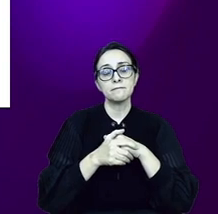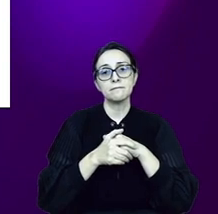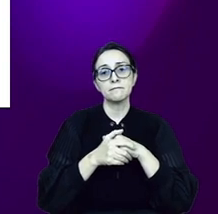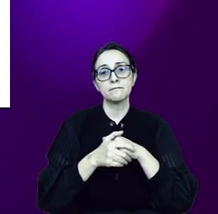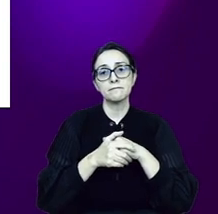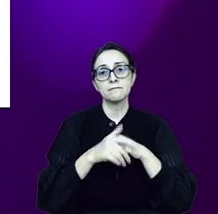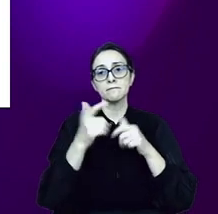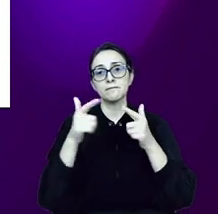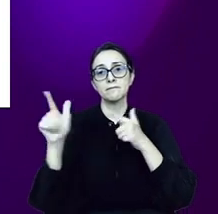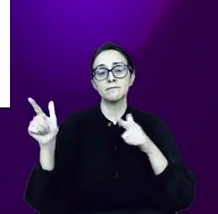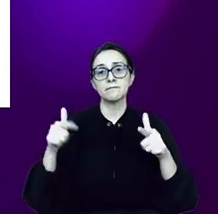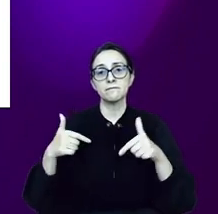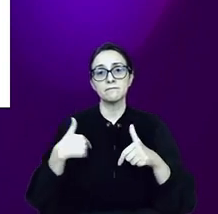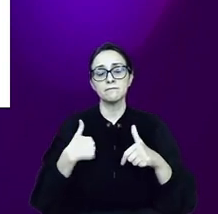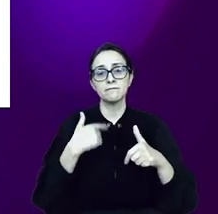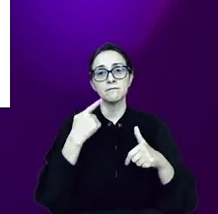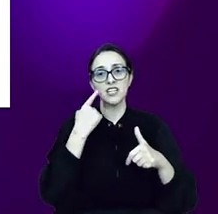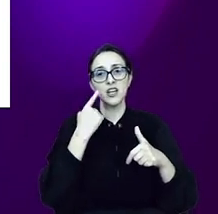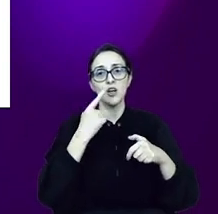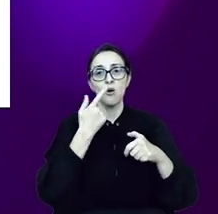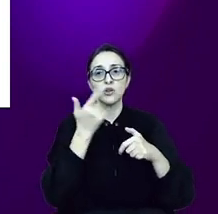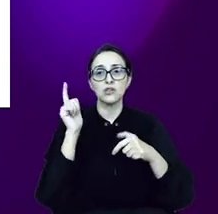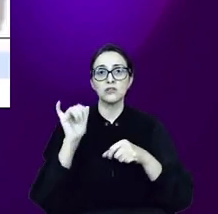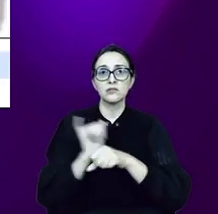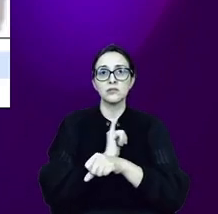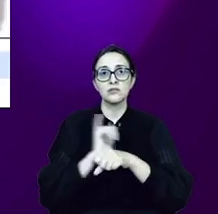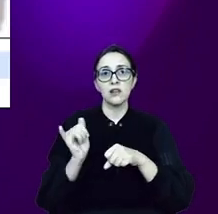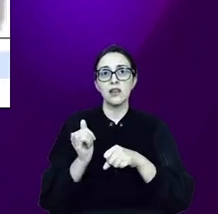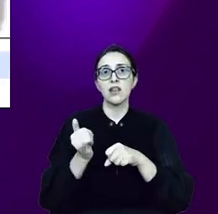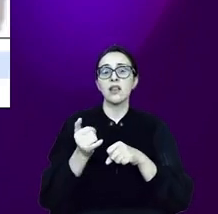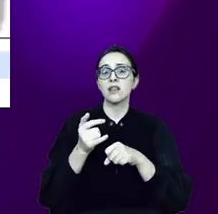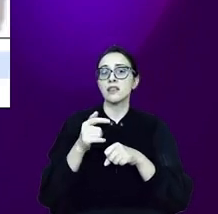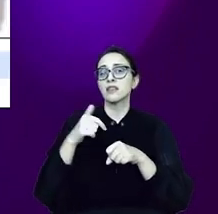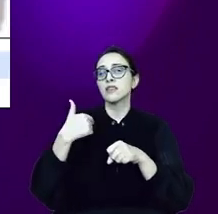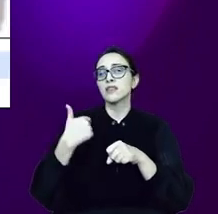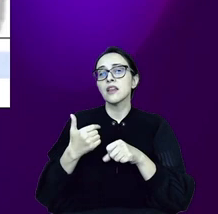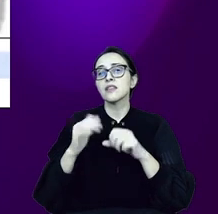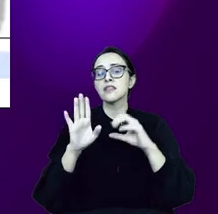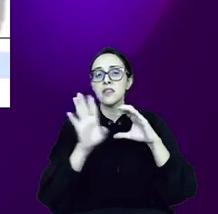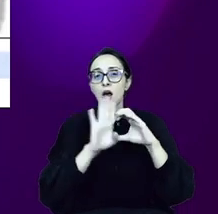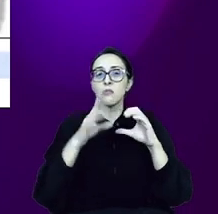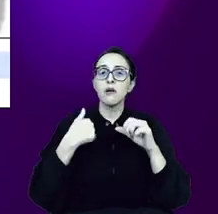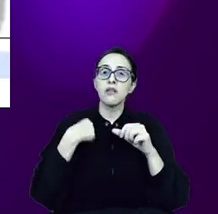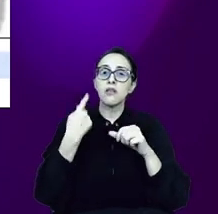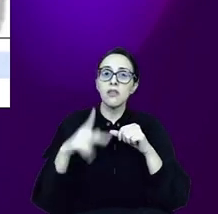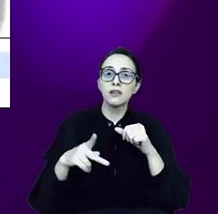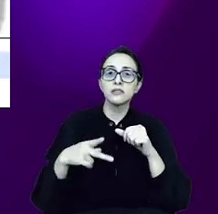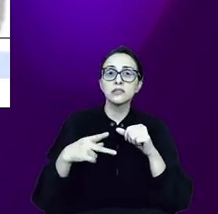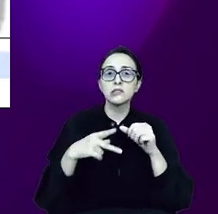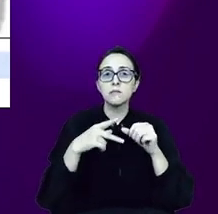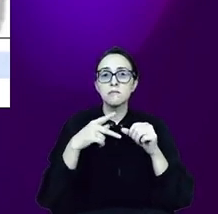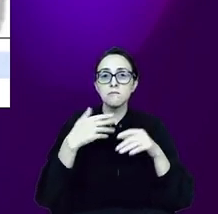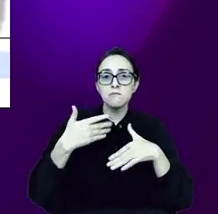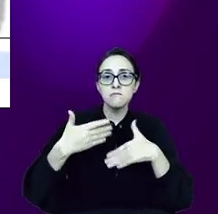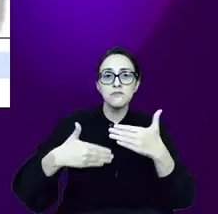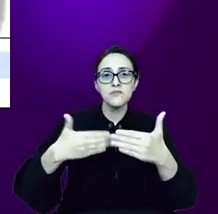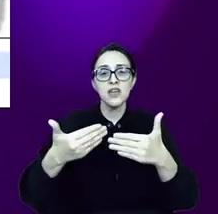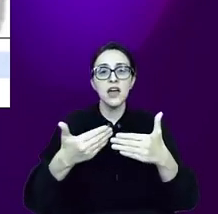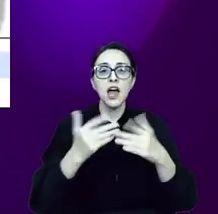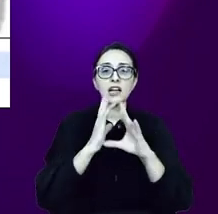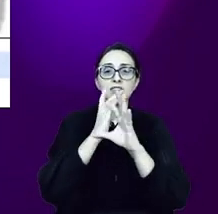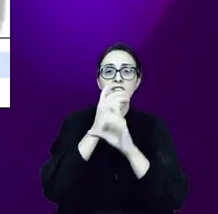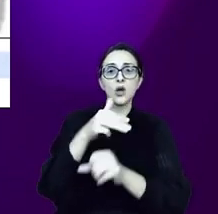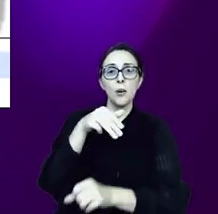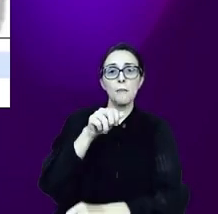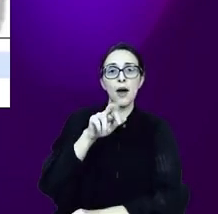de outras populações com outros mecanismos de trauma. Os modelos prognósticos, como a utilização da classificação de Marshall, que é uma